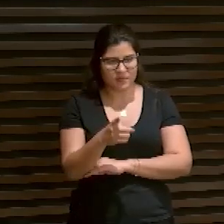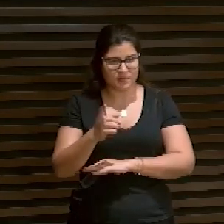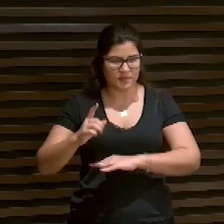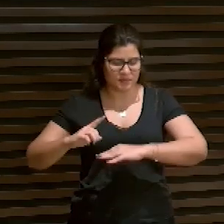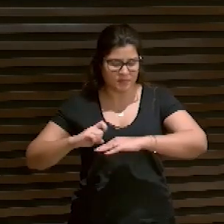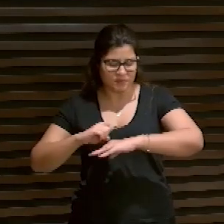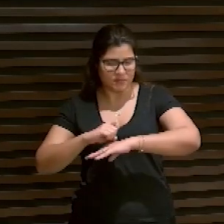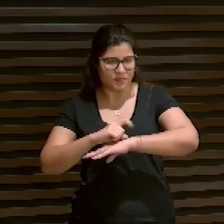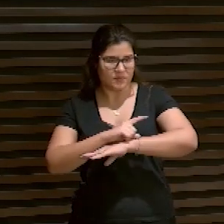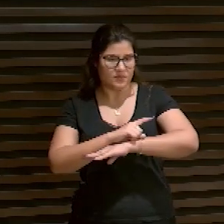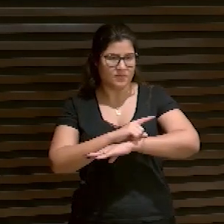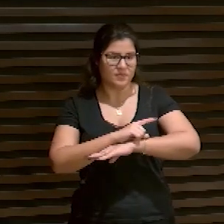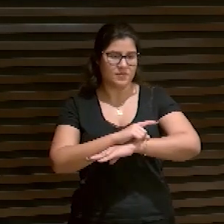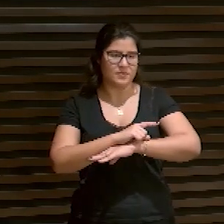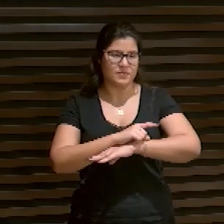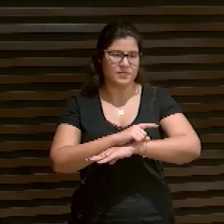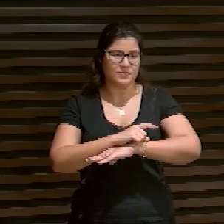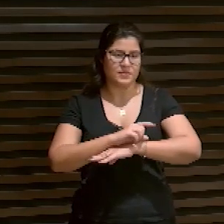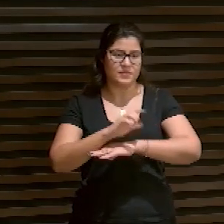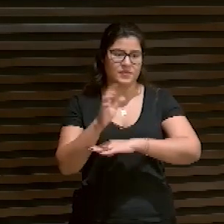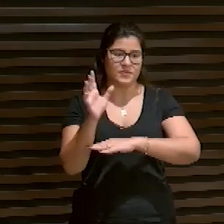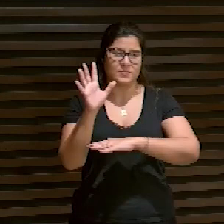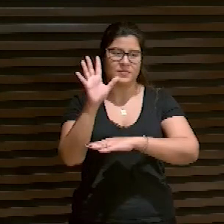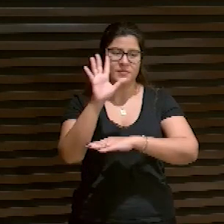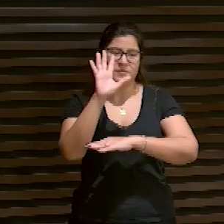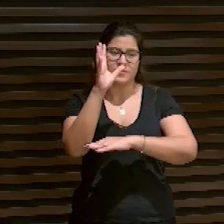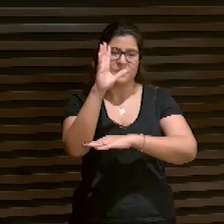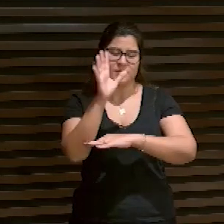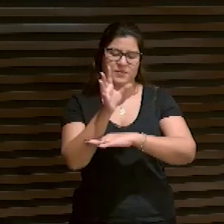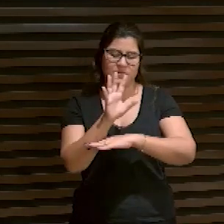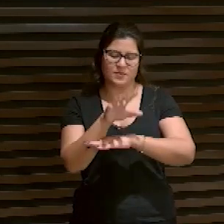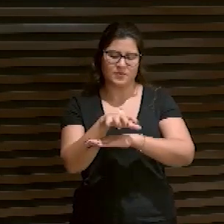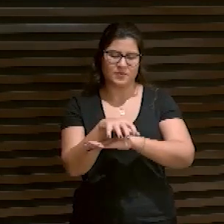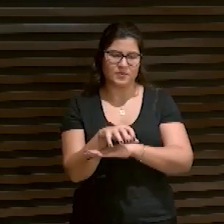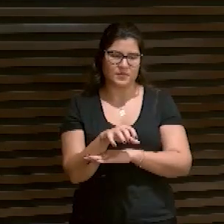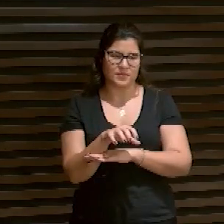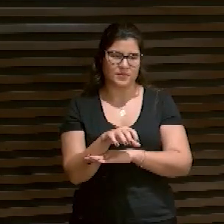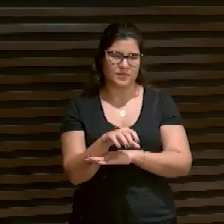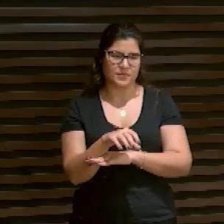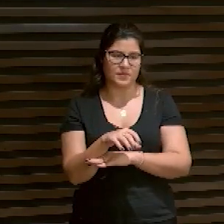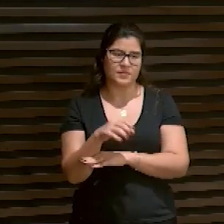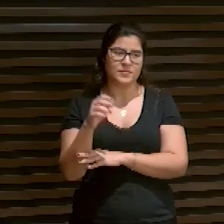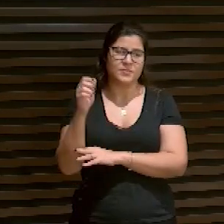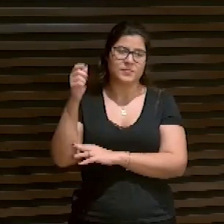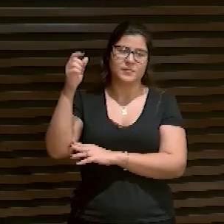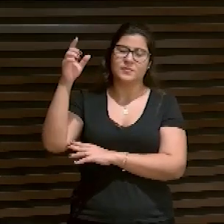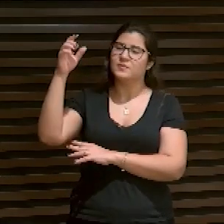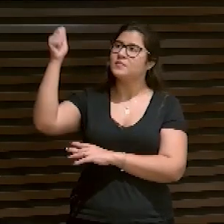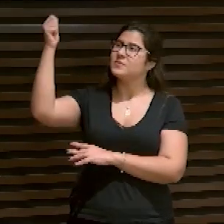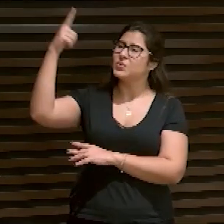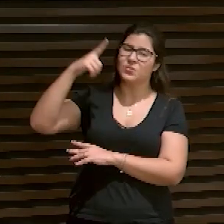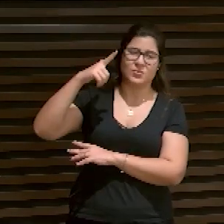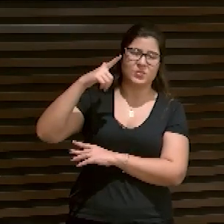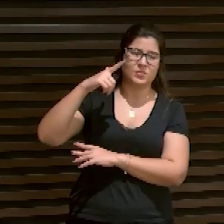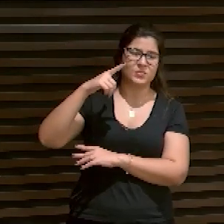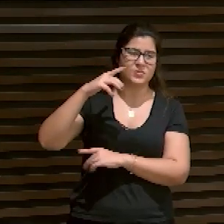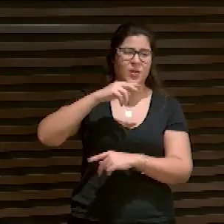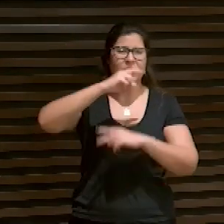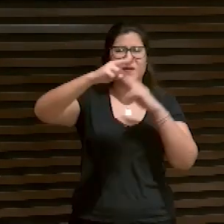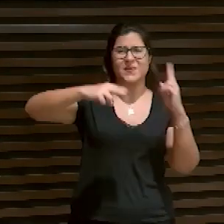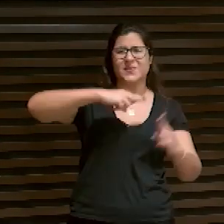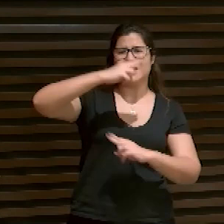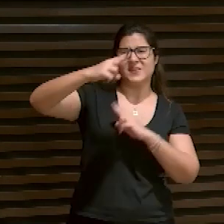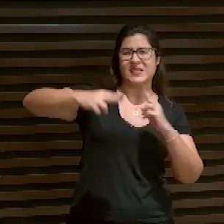secou. E nascendo o sol, Deus mandou um vento calmoso oriental. O sol bateu na cabeça